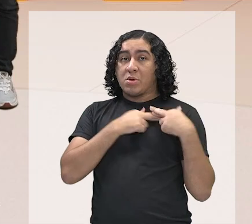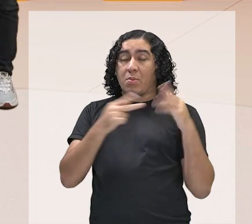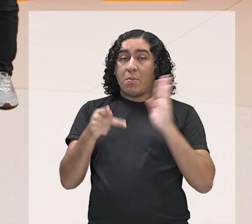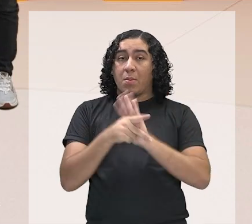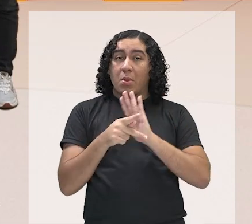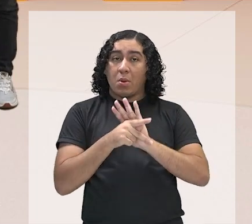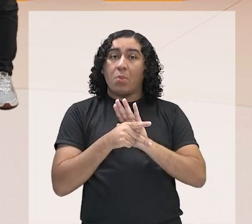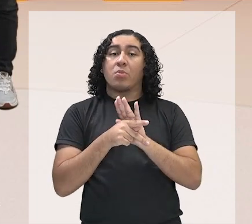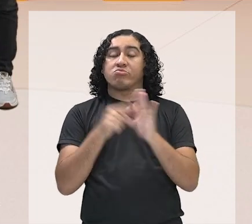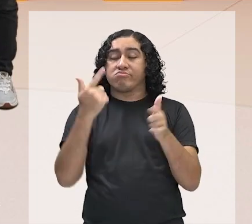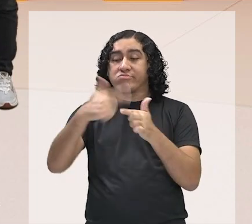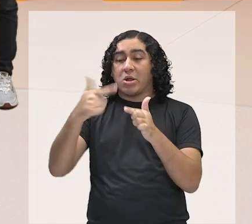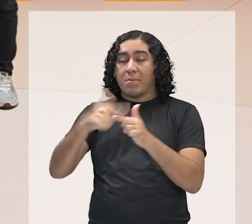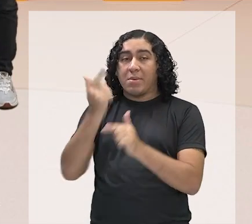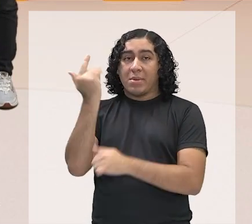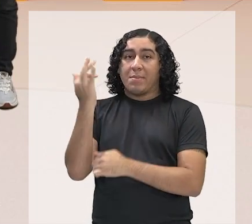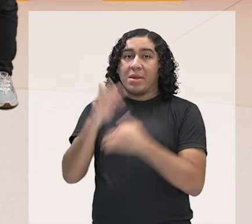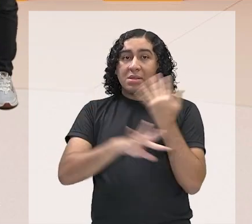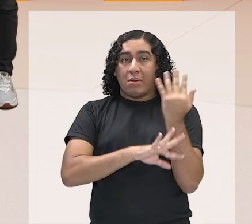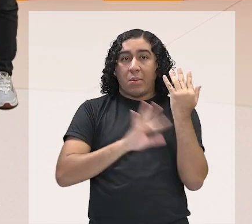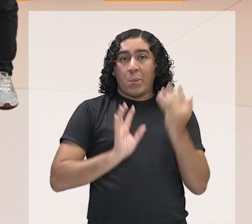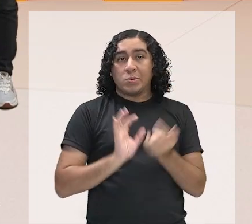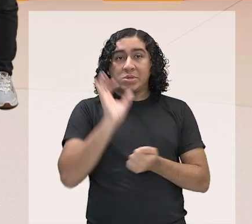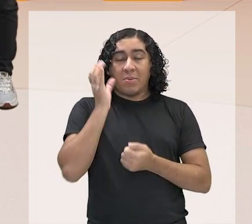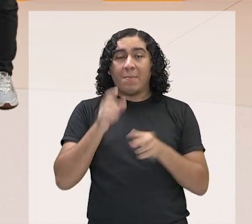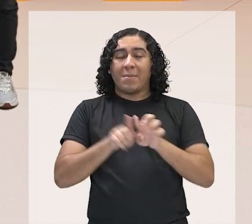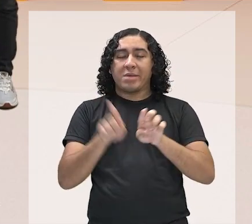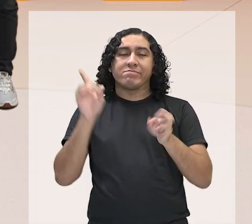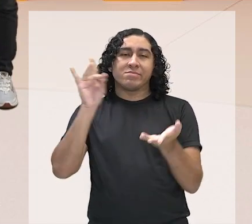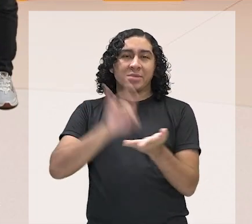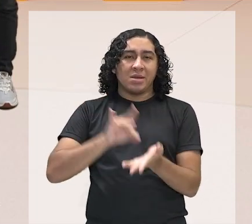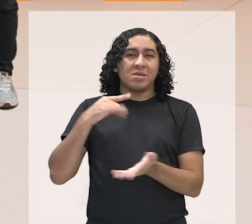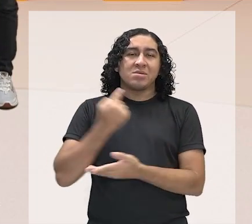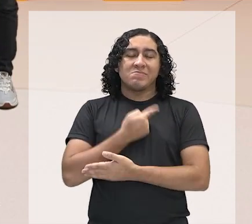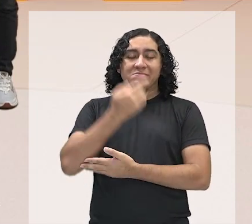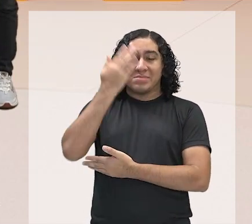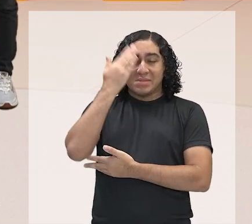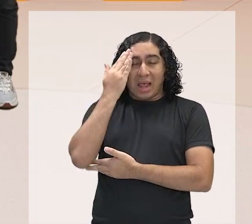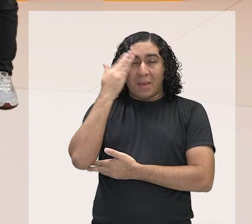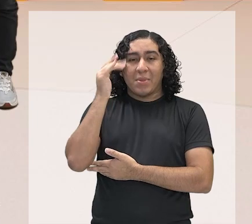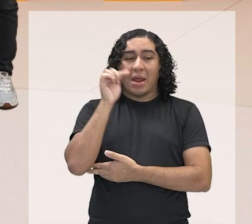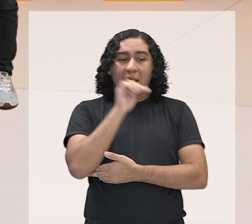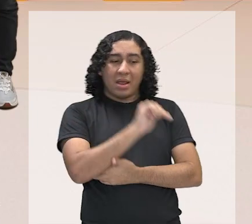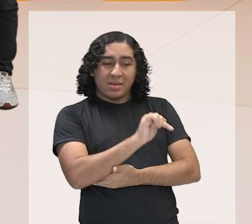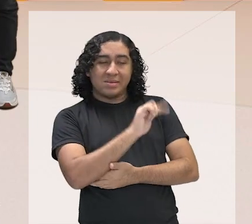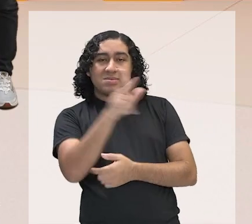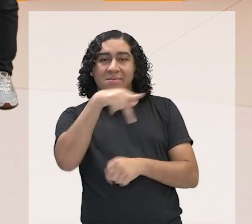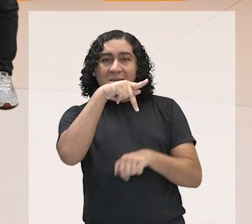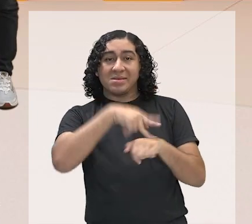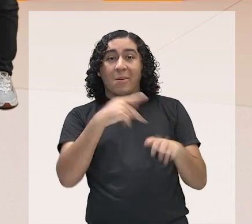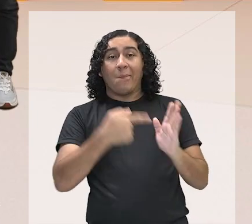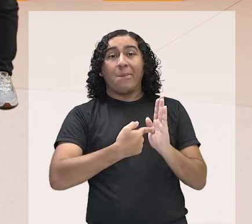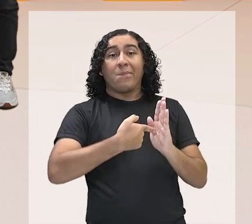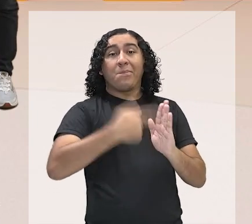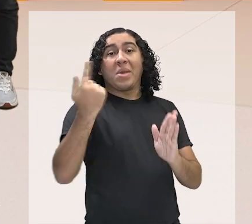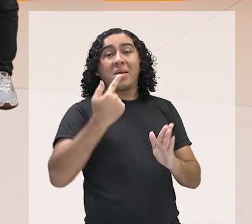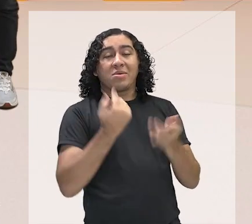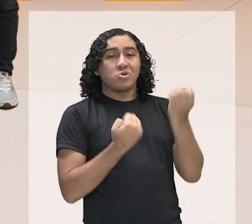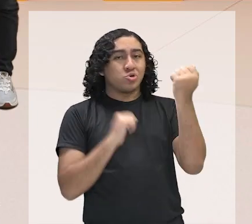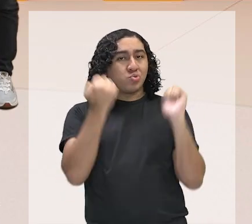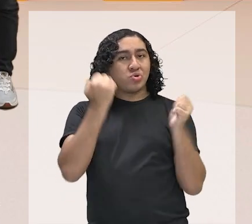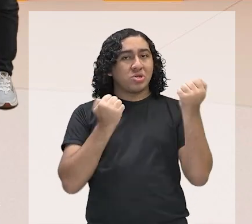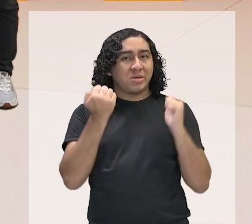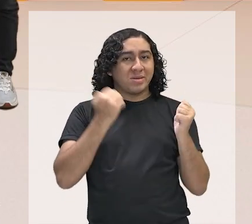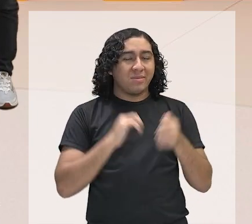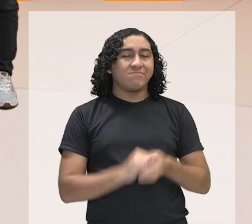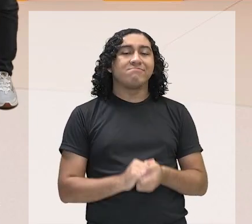que estavam ali ocorrendo. Quando, na realidade, a gente sabe que os países desenvolvidos foram os primeiros a se industrializar e, através